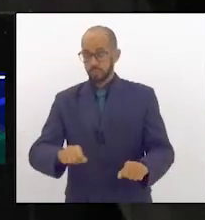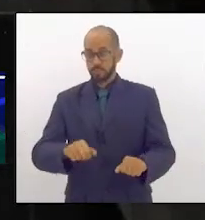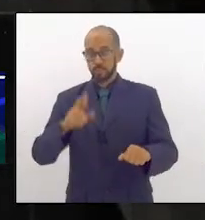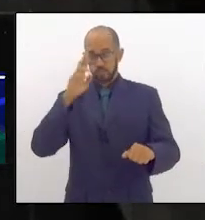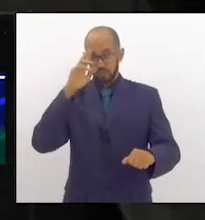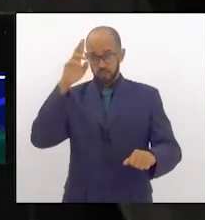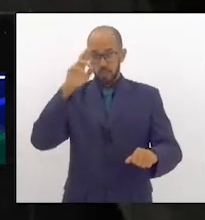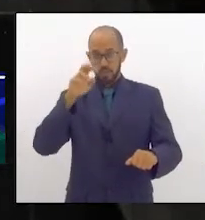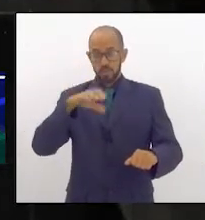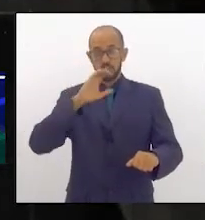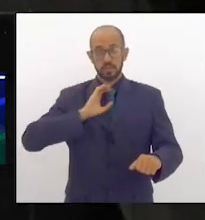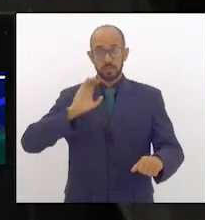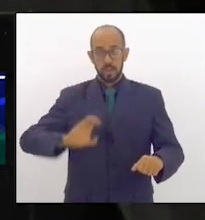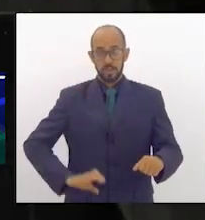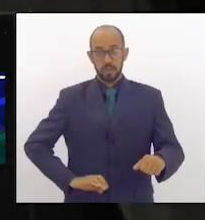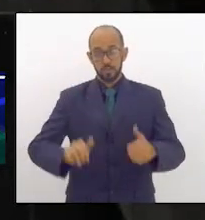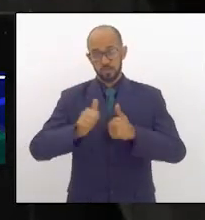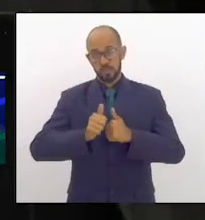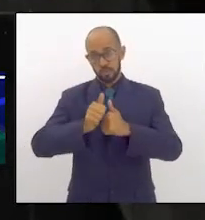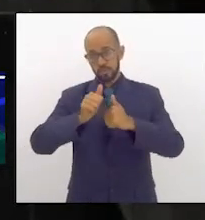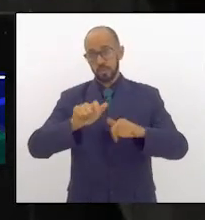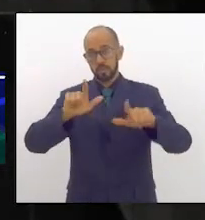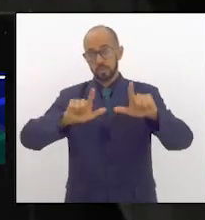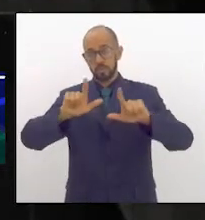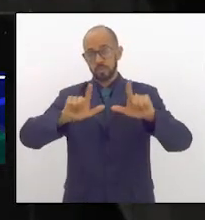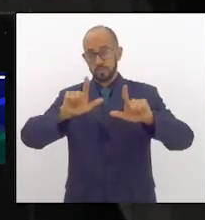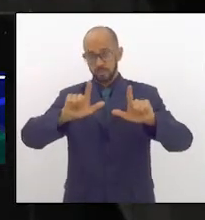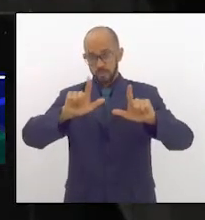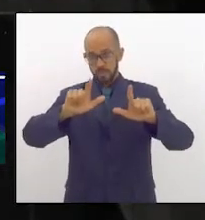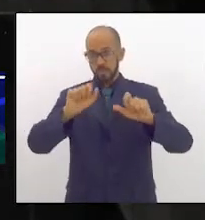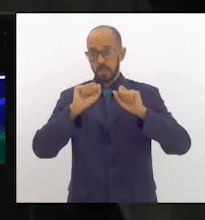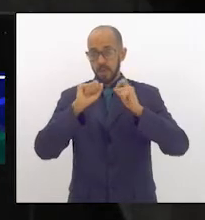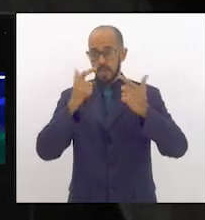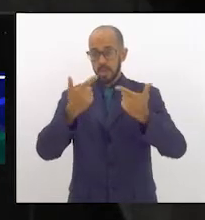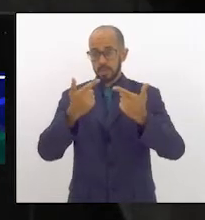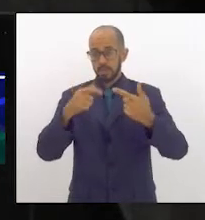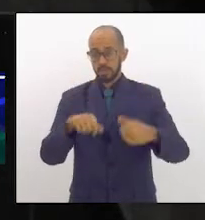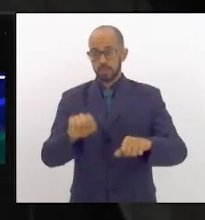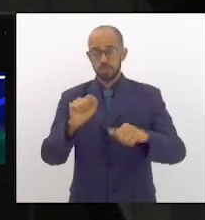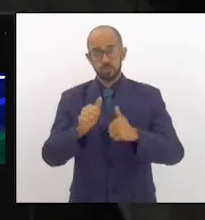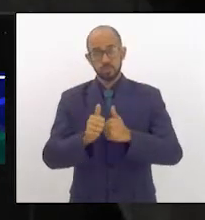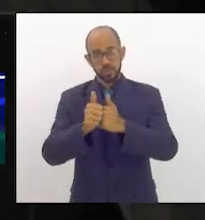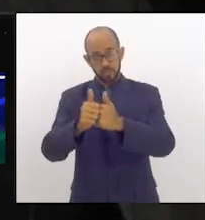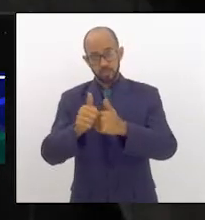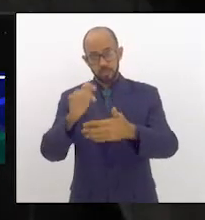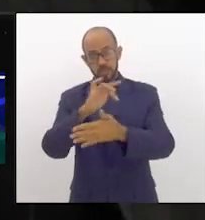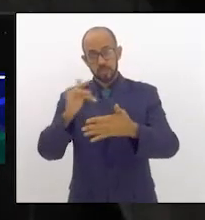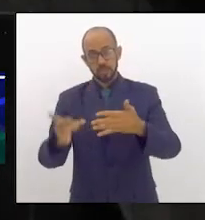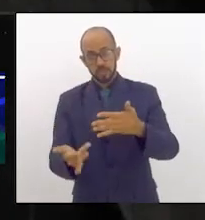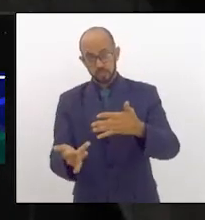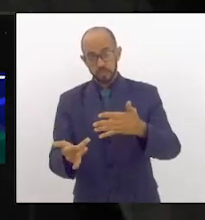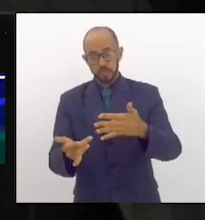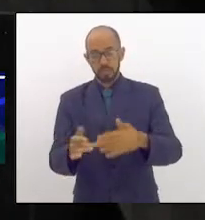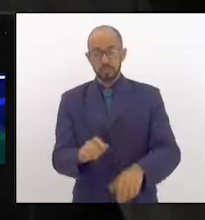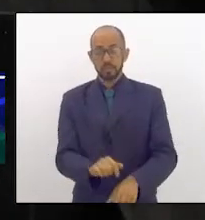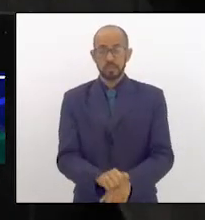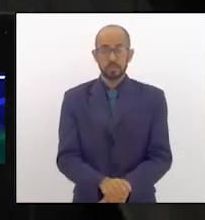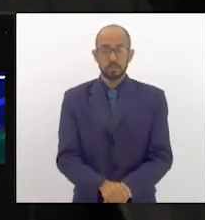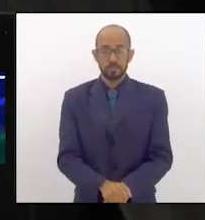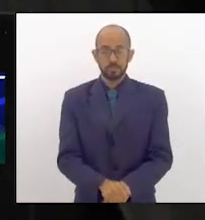e senhores cidadãos e cidadãs que nos acompanham os assistem pela TV alerj nos seguem pelas redes sociais